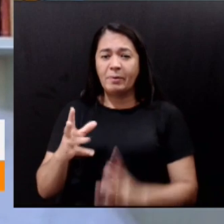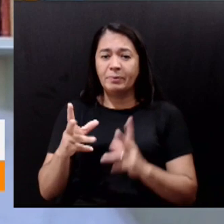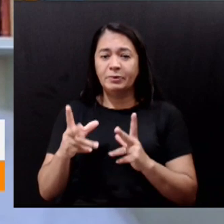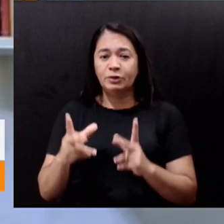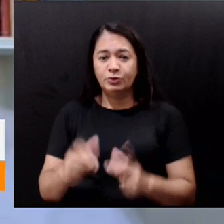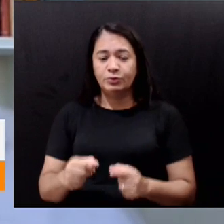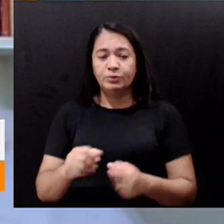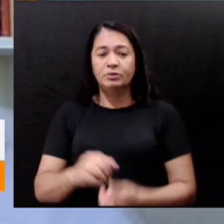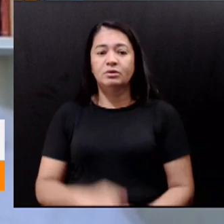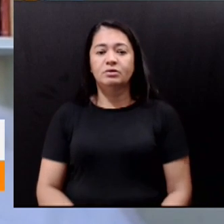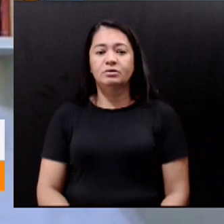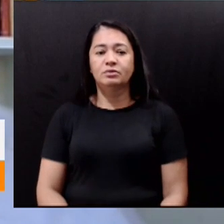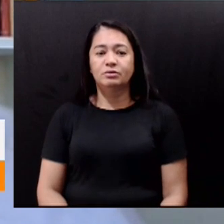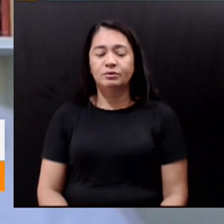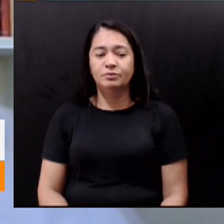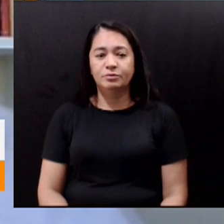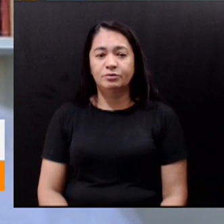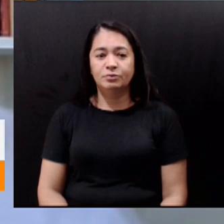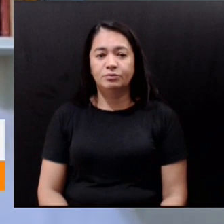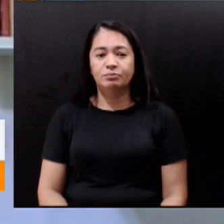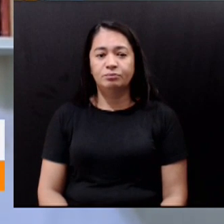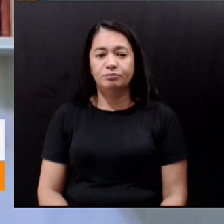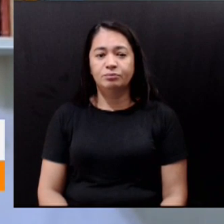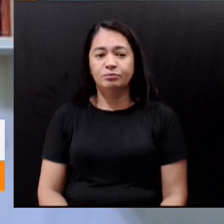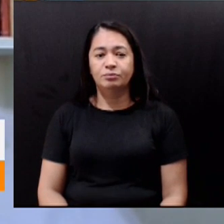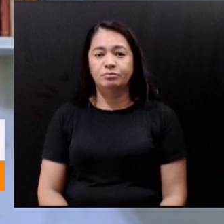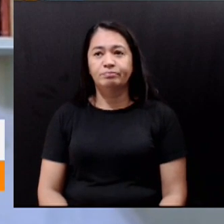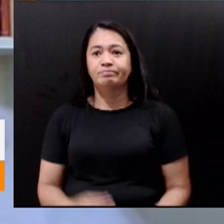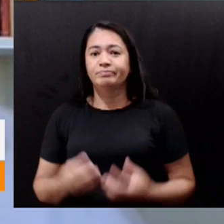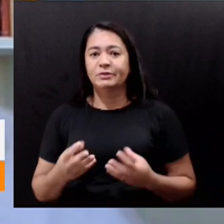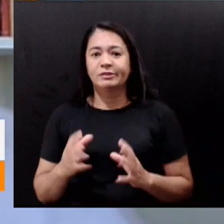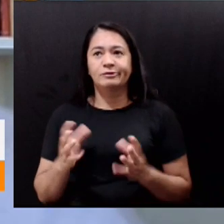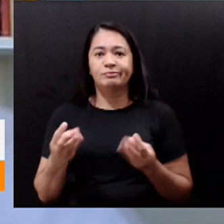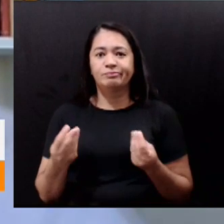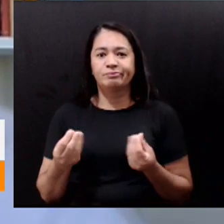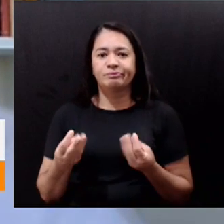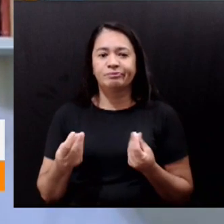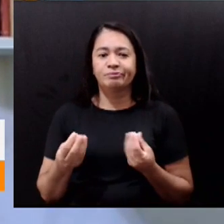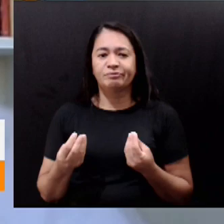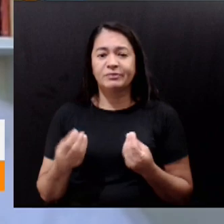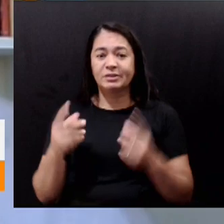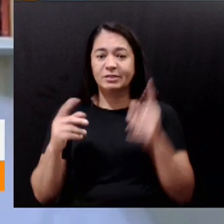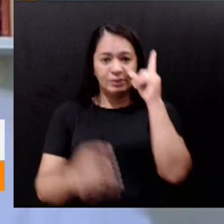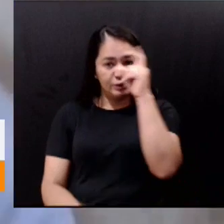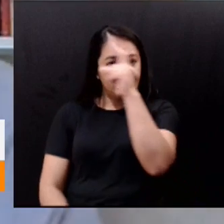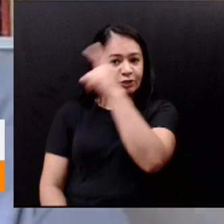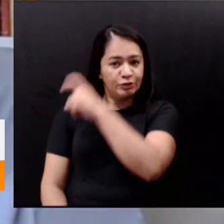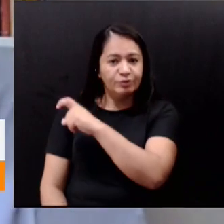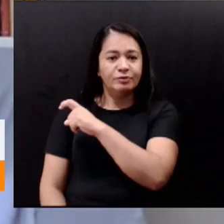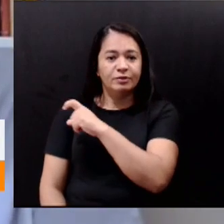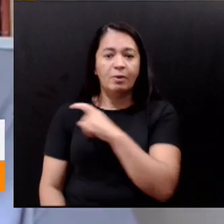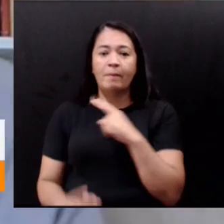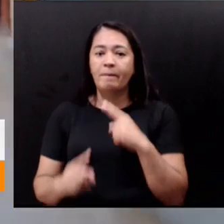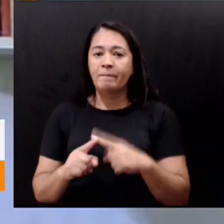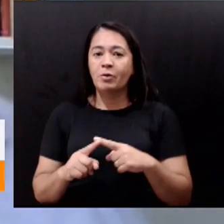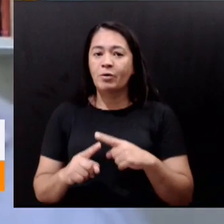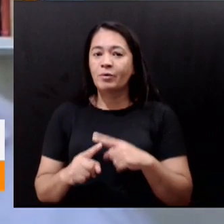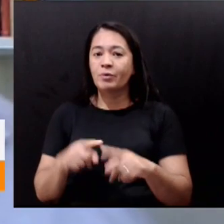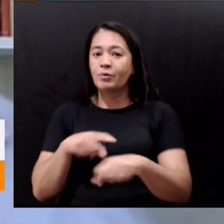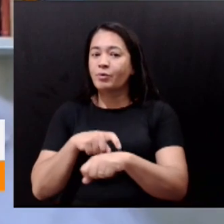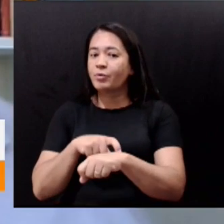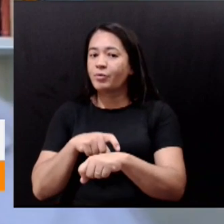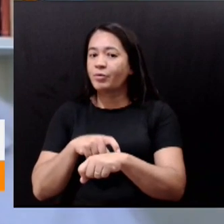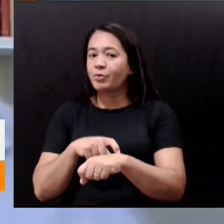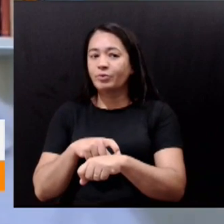está tudo muito, digamos assim, difícil de lidar, porque o tempo que está sobrando para